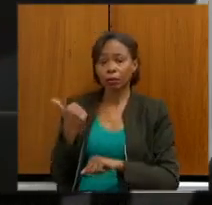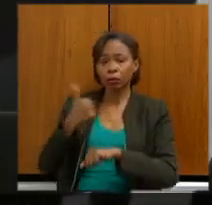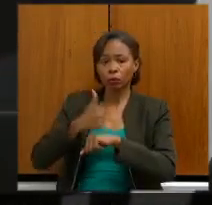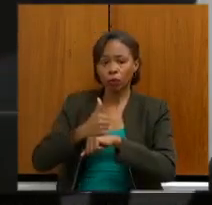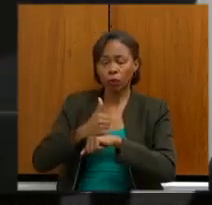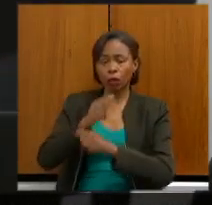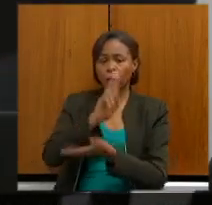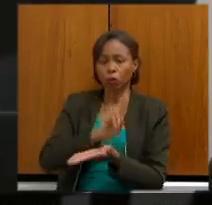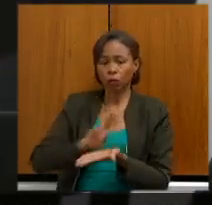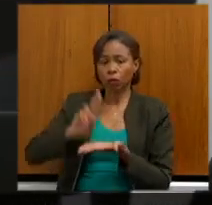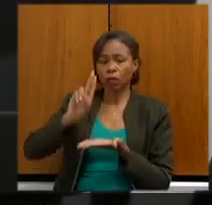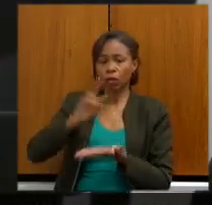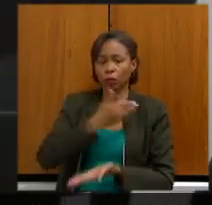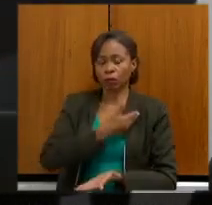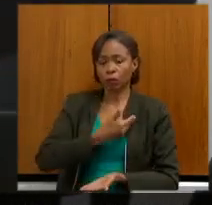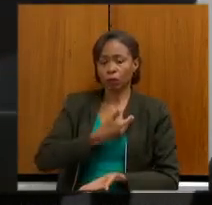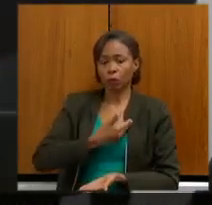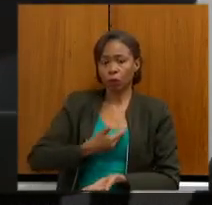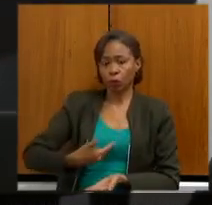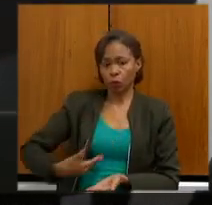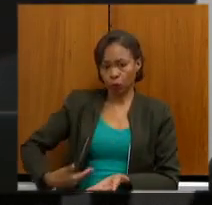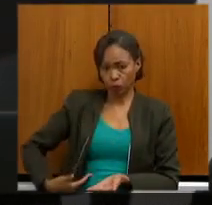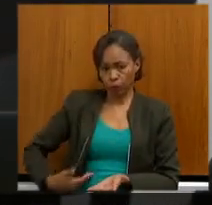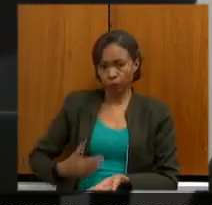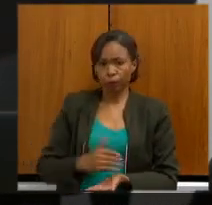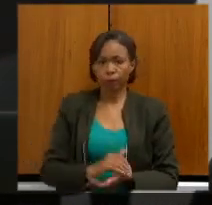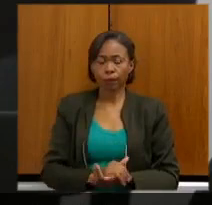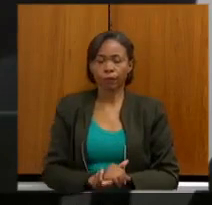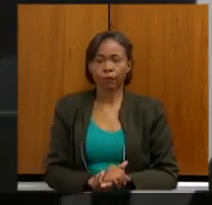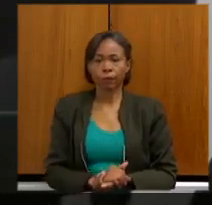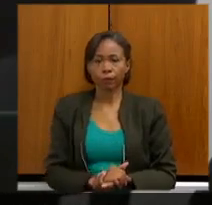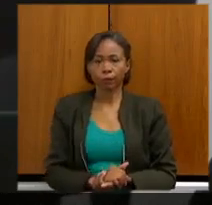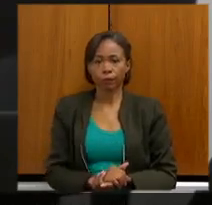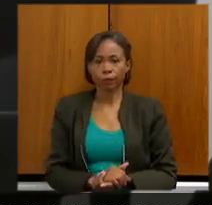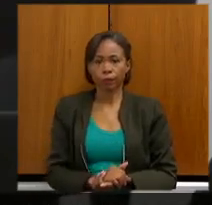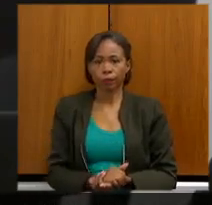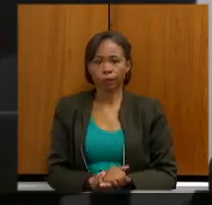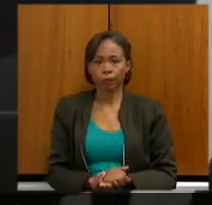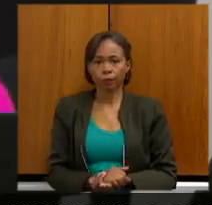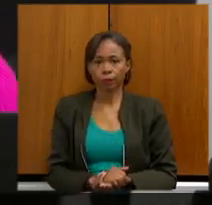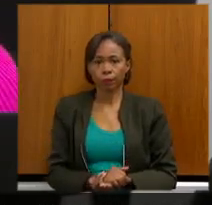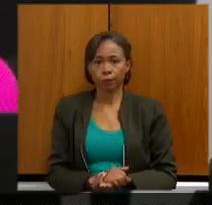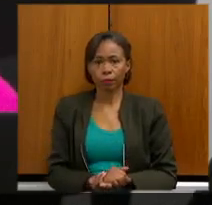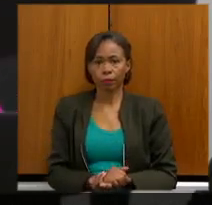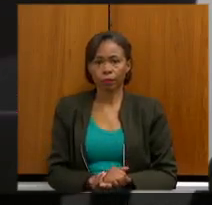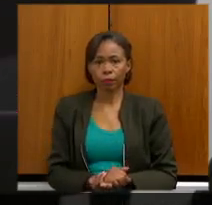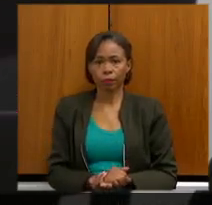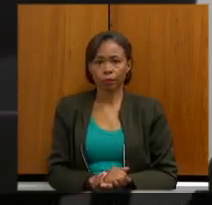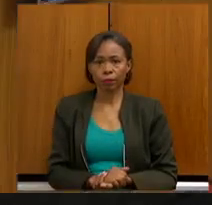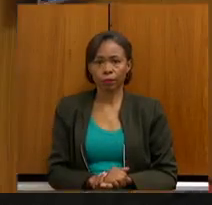universidade pública estadual e essa junto ó